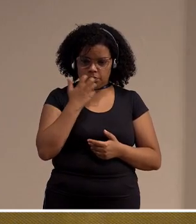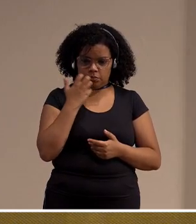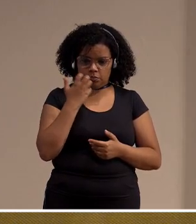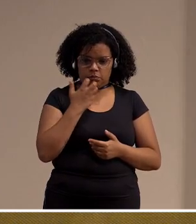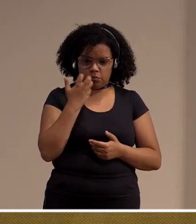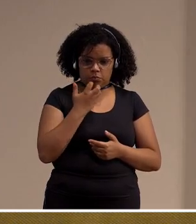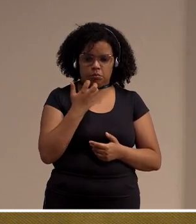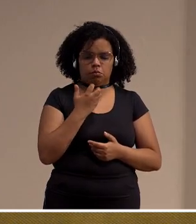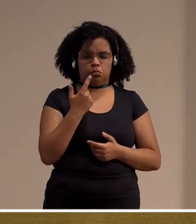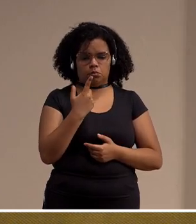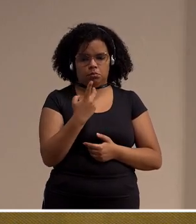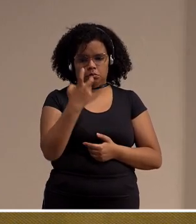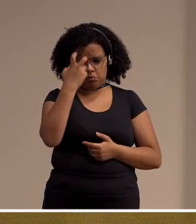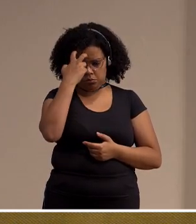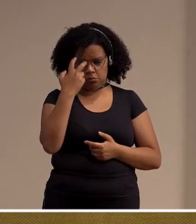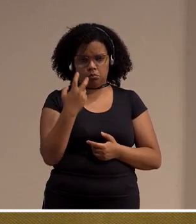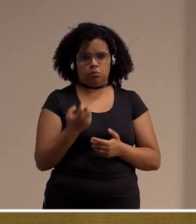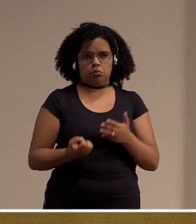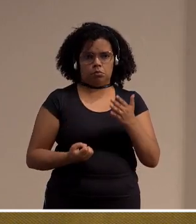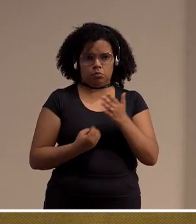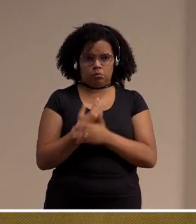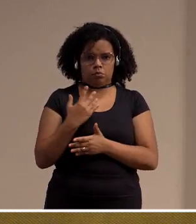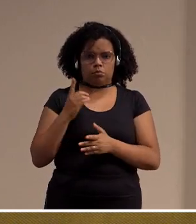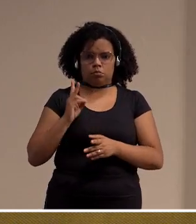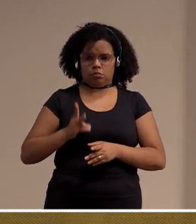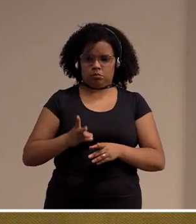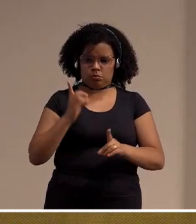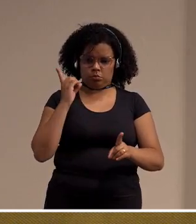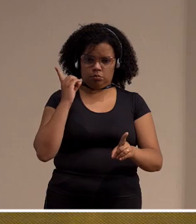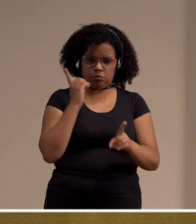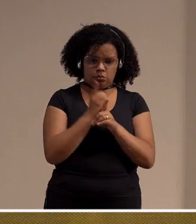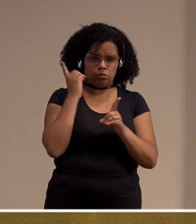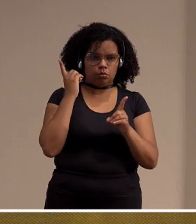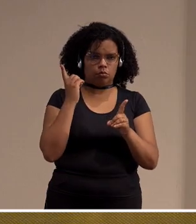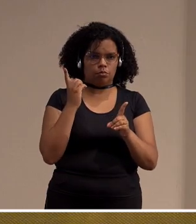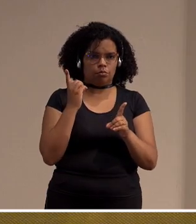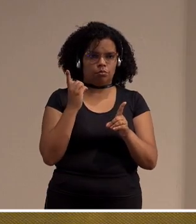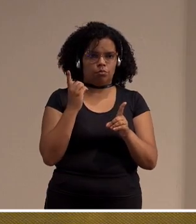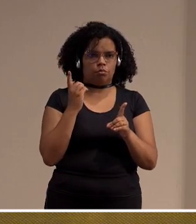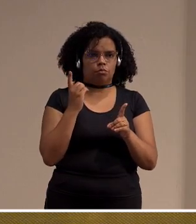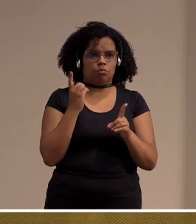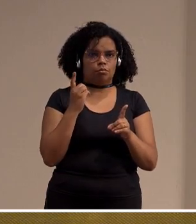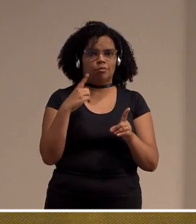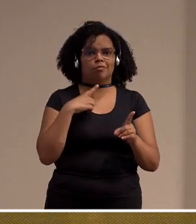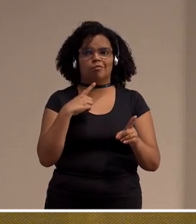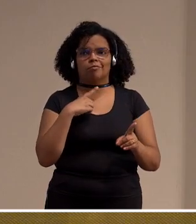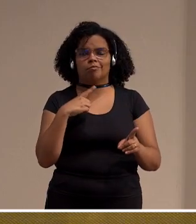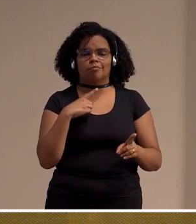siempre encontrar una solución a su propia potencia destructiva.